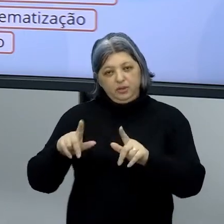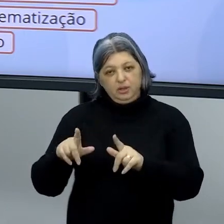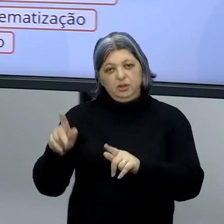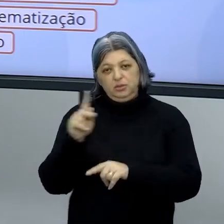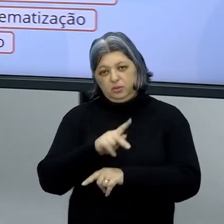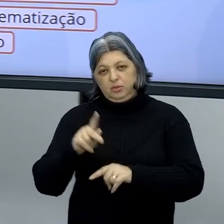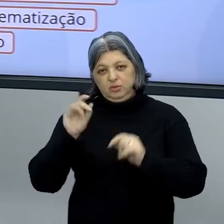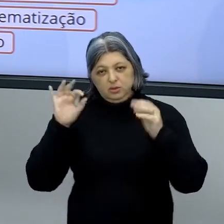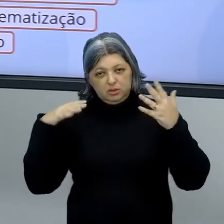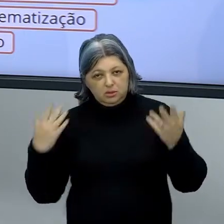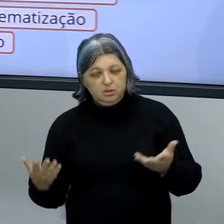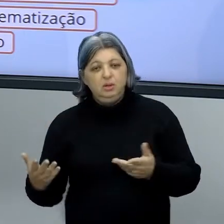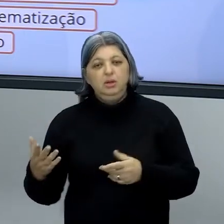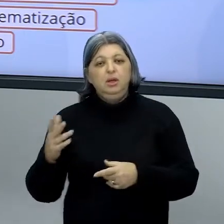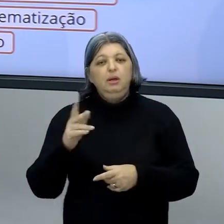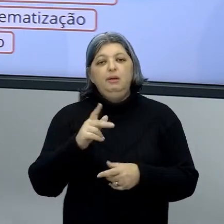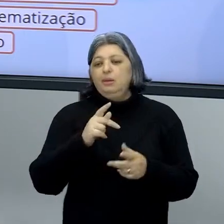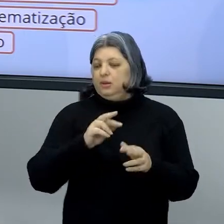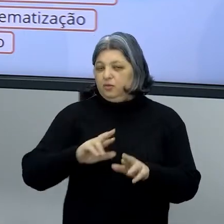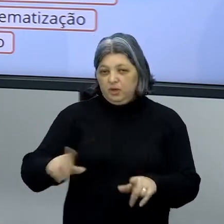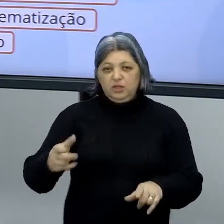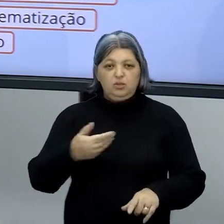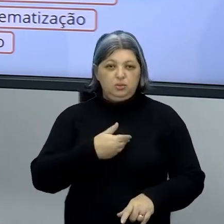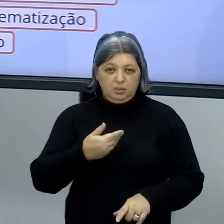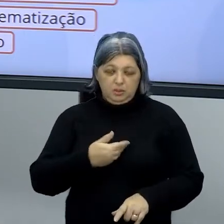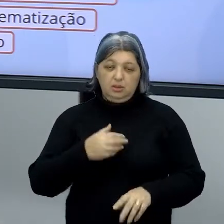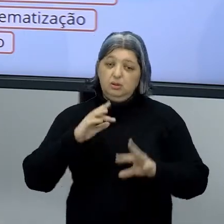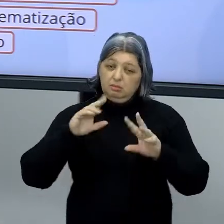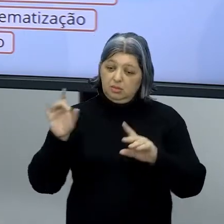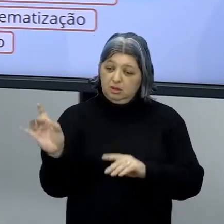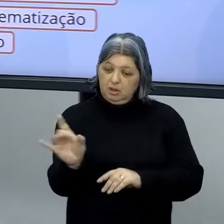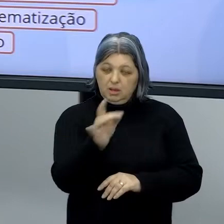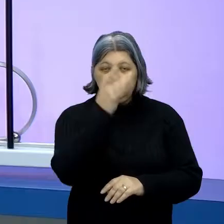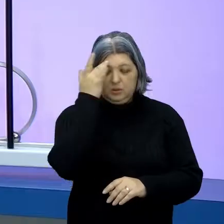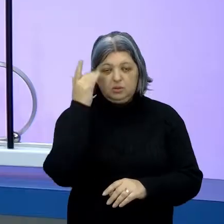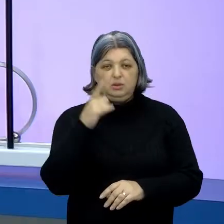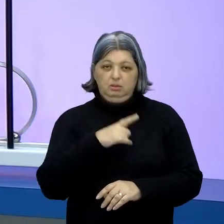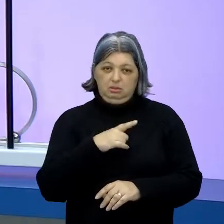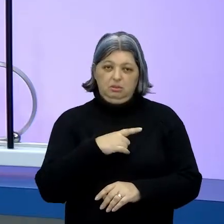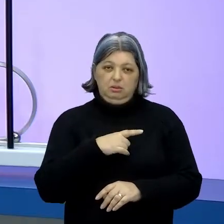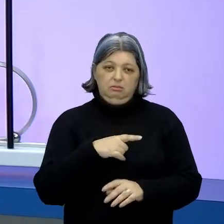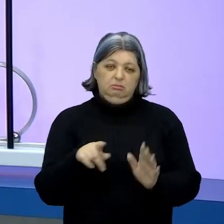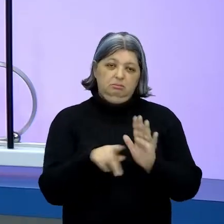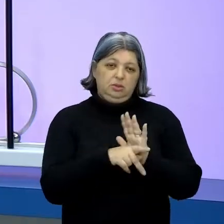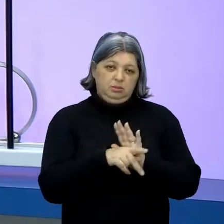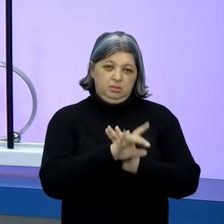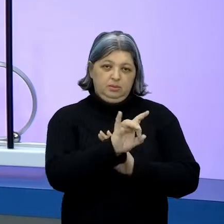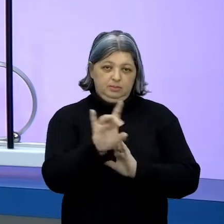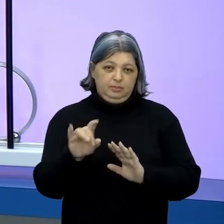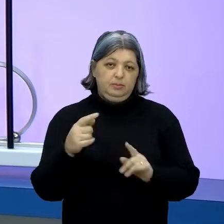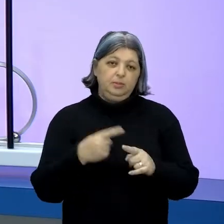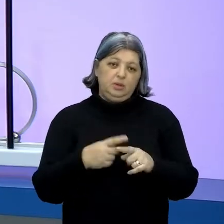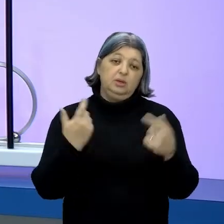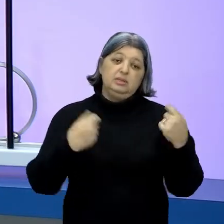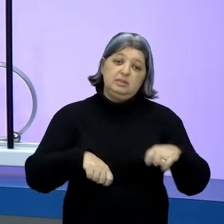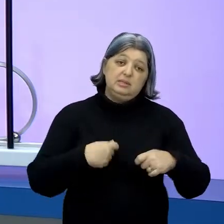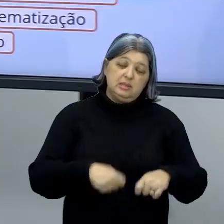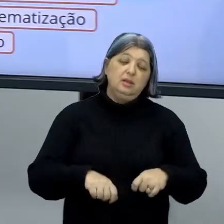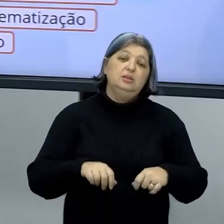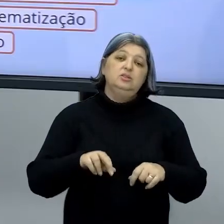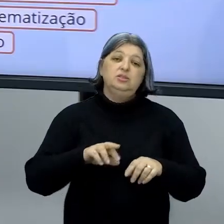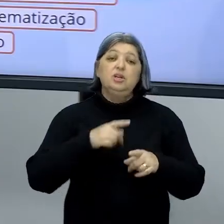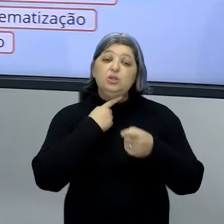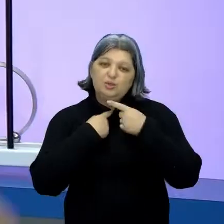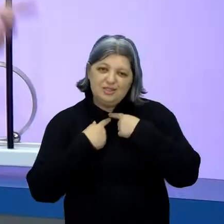Jocélio, não é igual do seu colega e a sua não vai ser igual. Cada um tem a sua. Até porque essas necessidades são diferentes, Exato, né? e os desejos